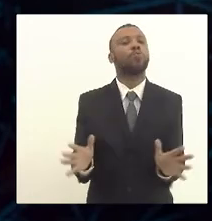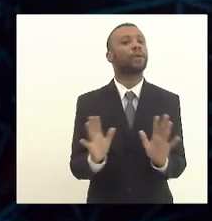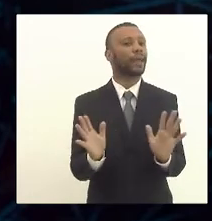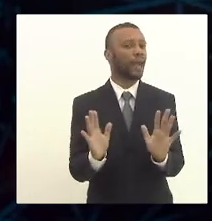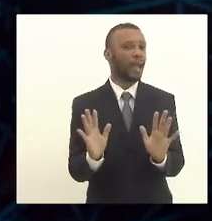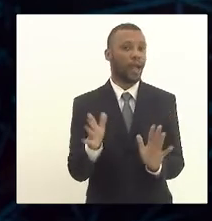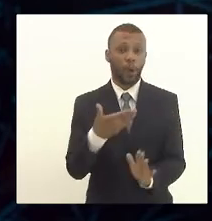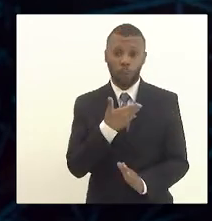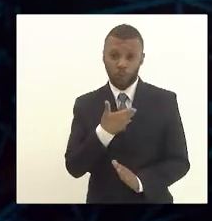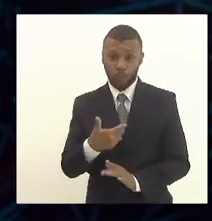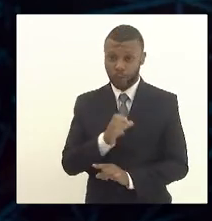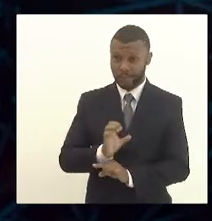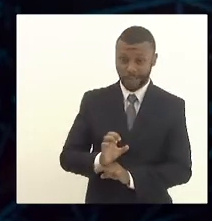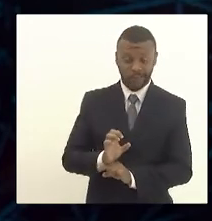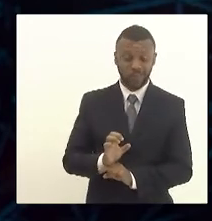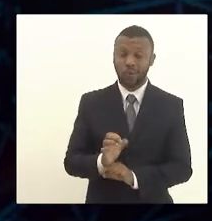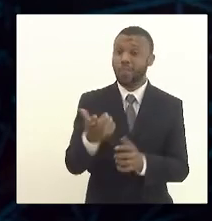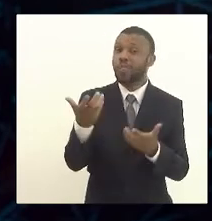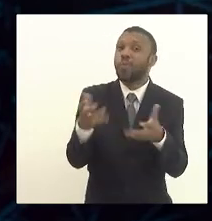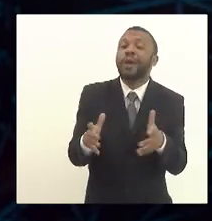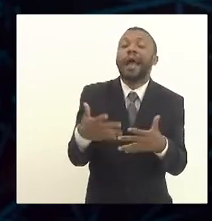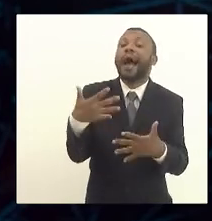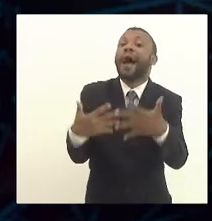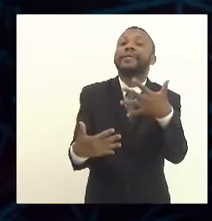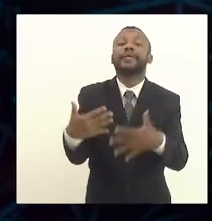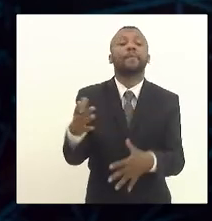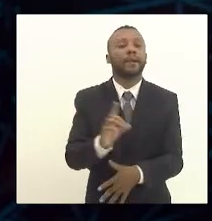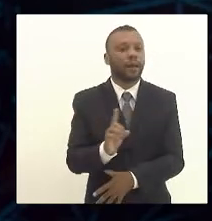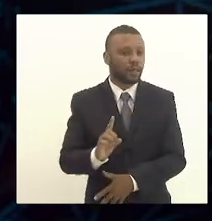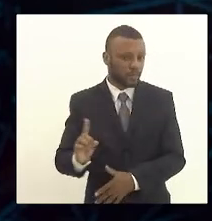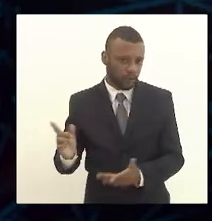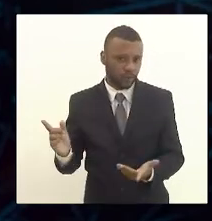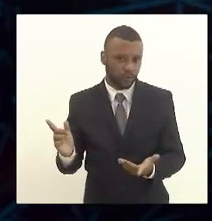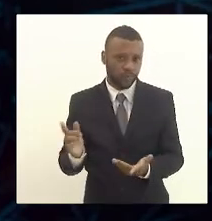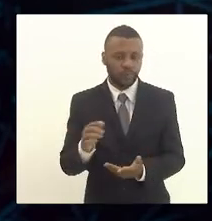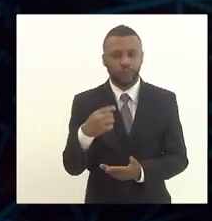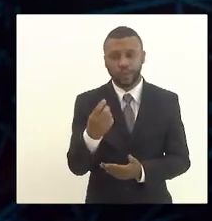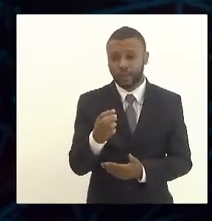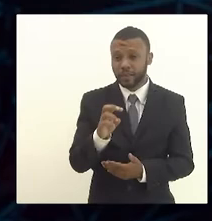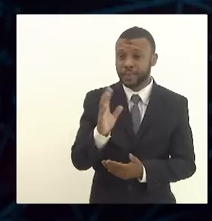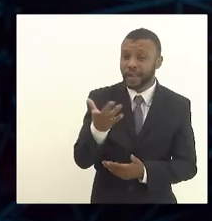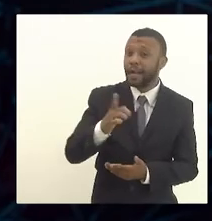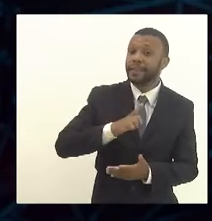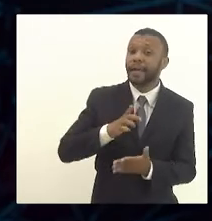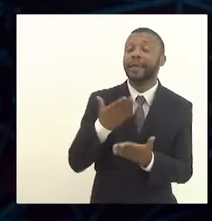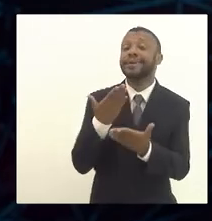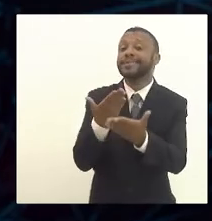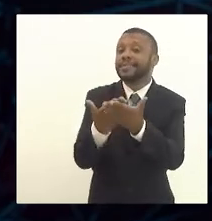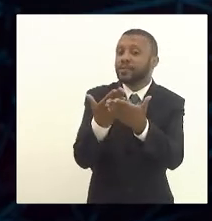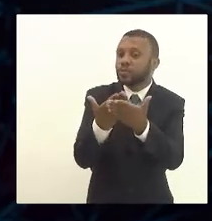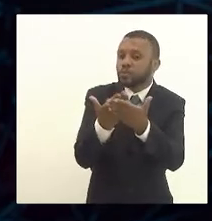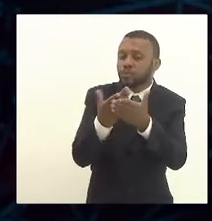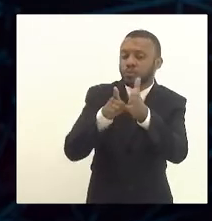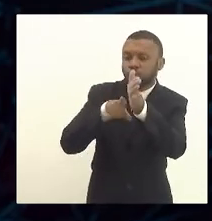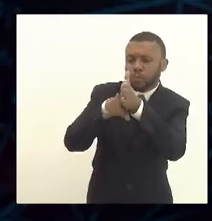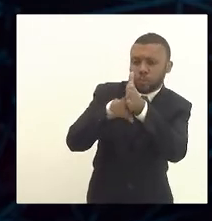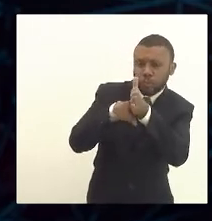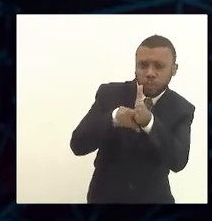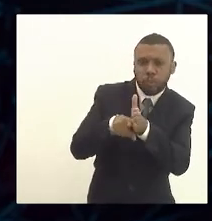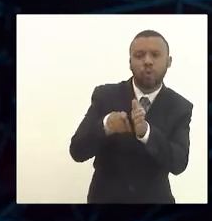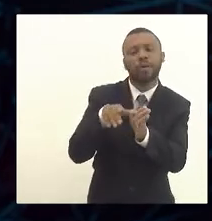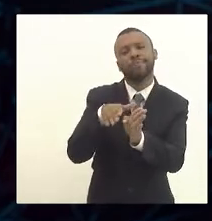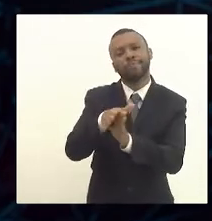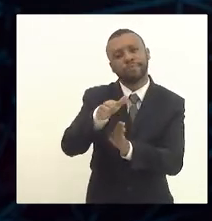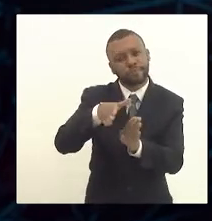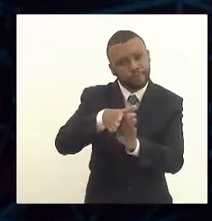atrapalhar, ele vai eliminar obstáculos ao 5G, e já existem aí estudos e até recomendações por parte